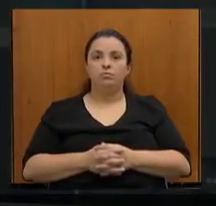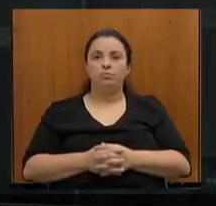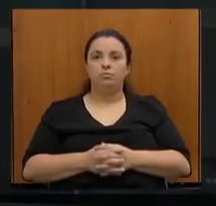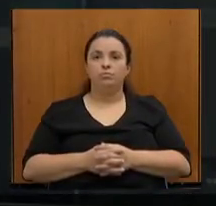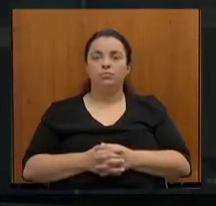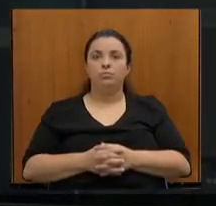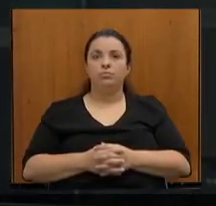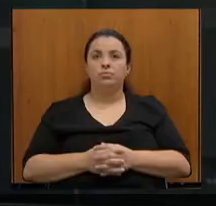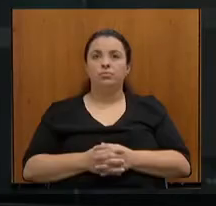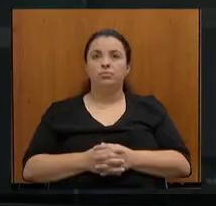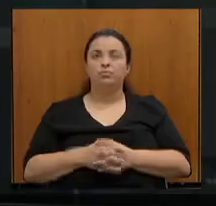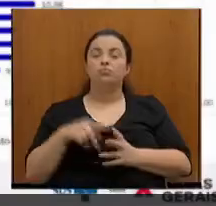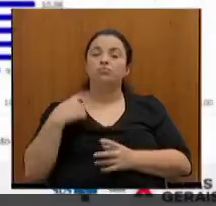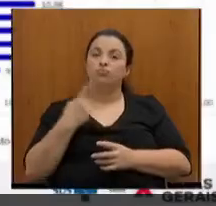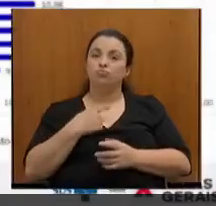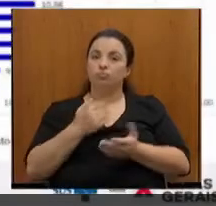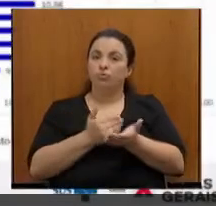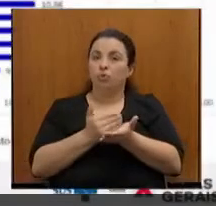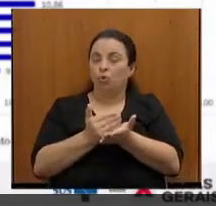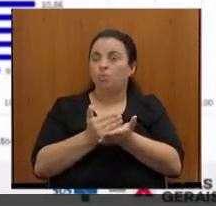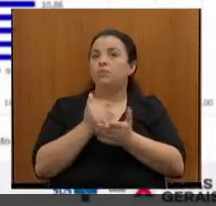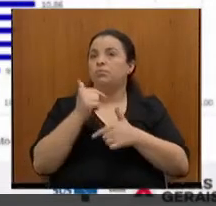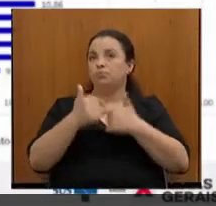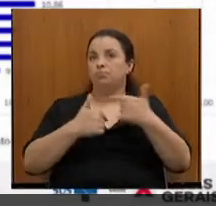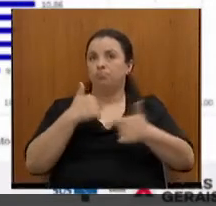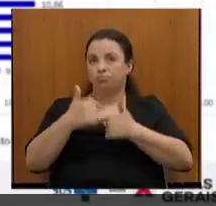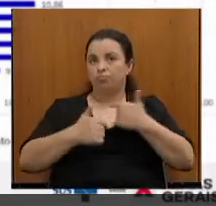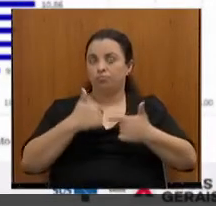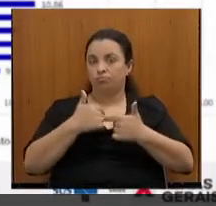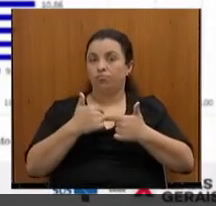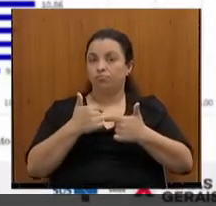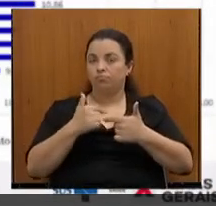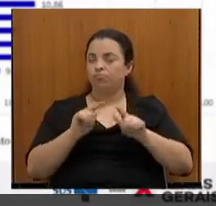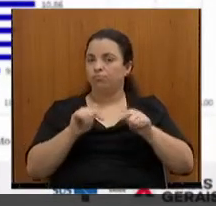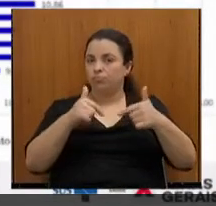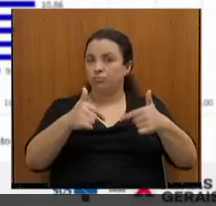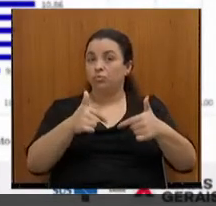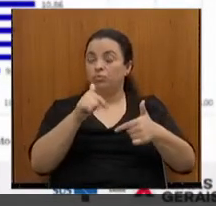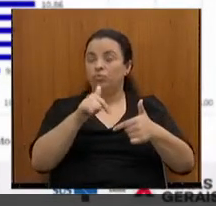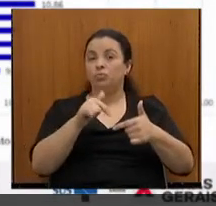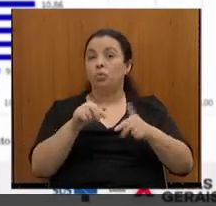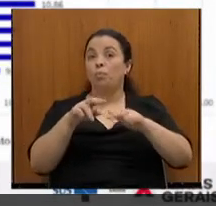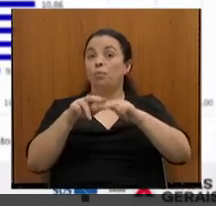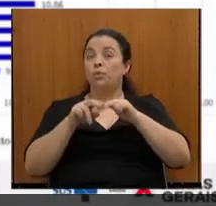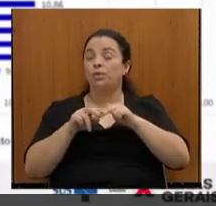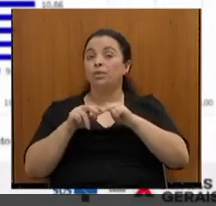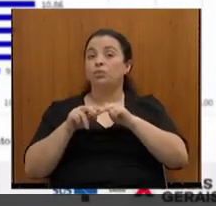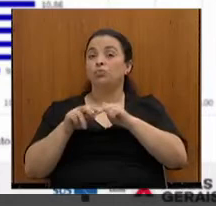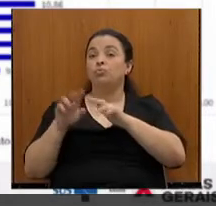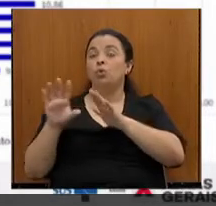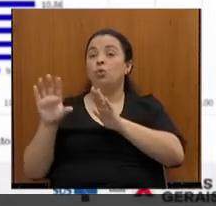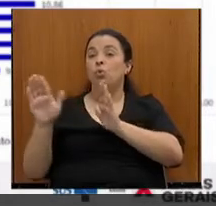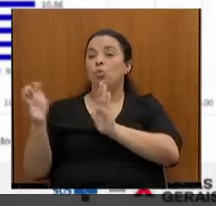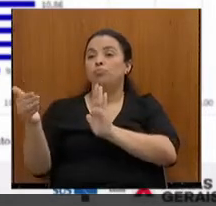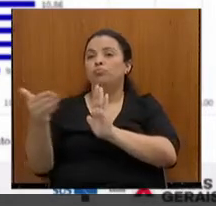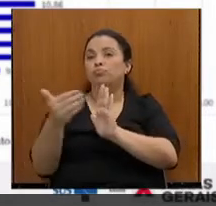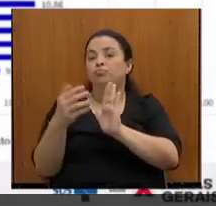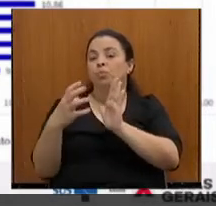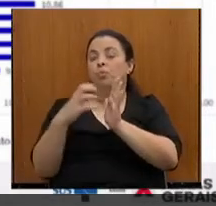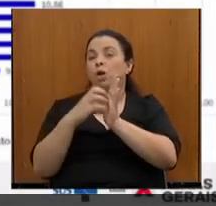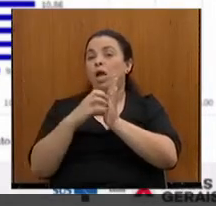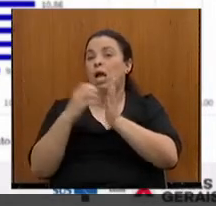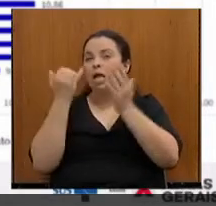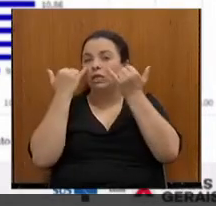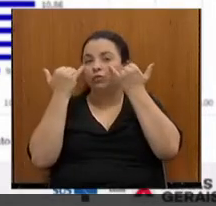Isso. Nós começamos a nossa atuação em função dos dados que foram mostrados pelo Comitê